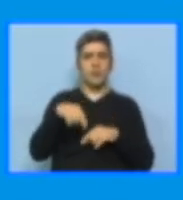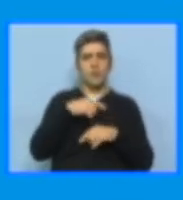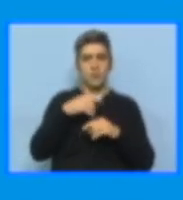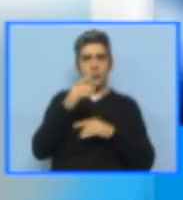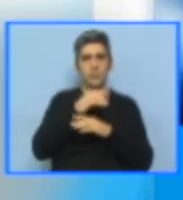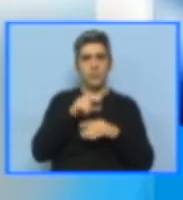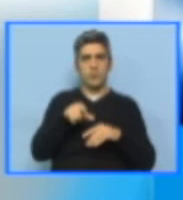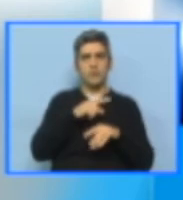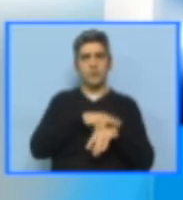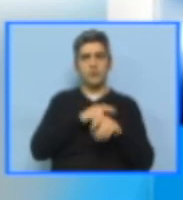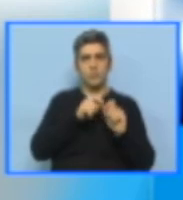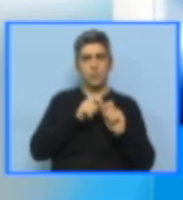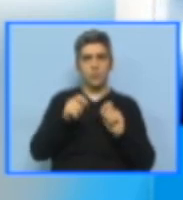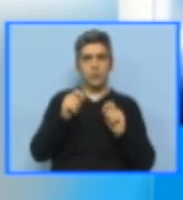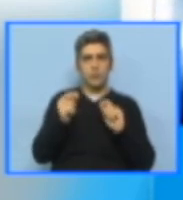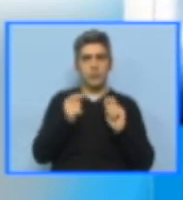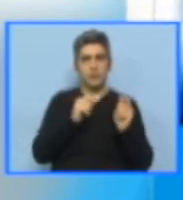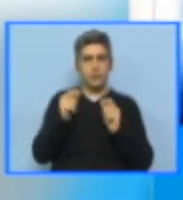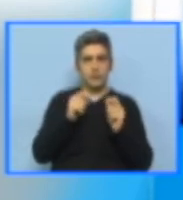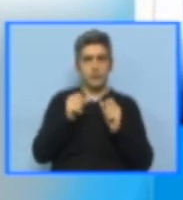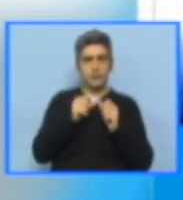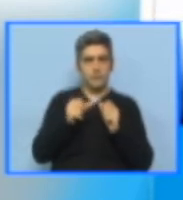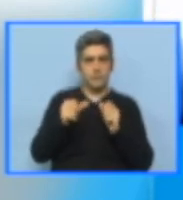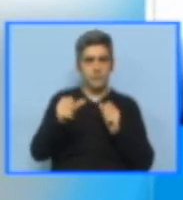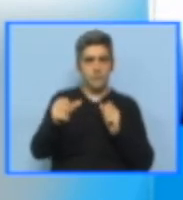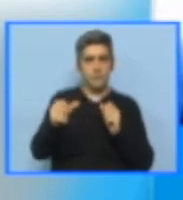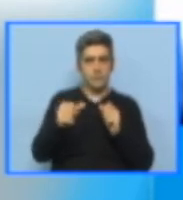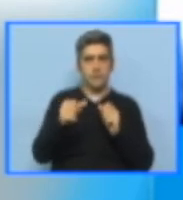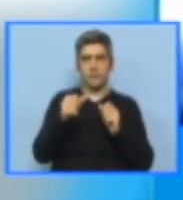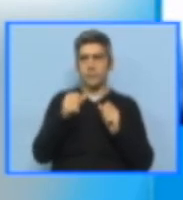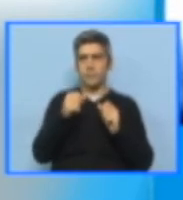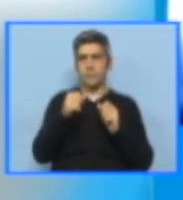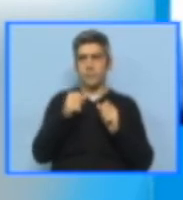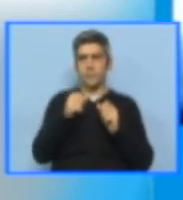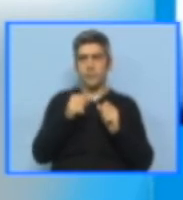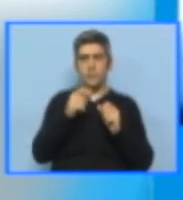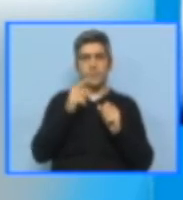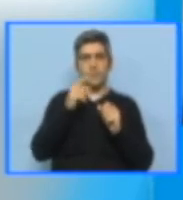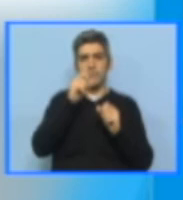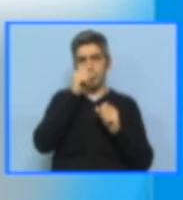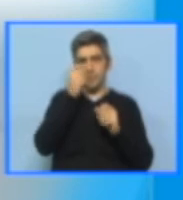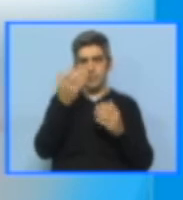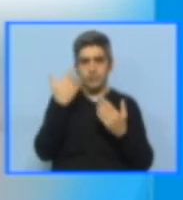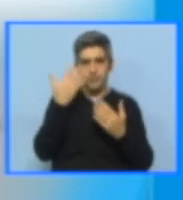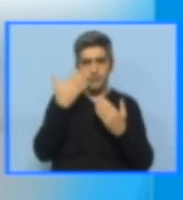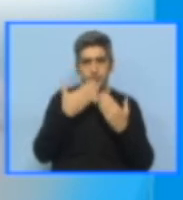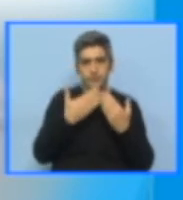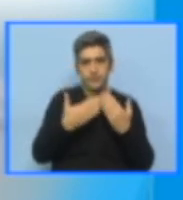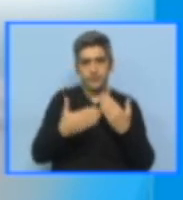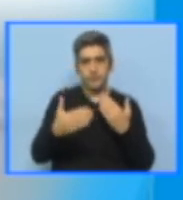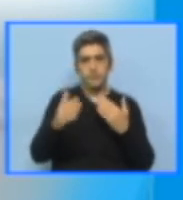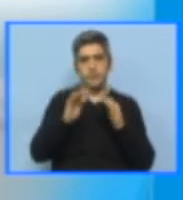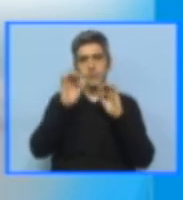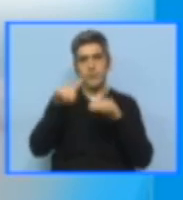de debates que se estende ao longo da primavera e princípio